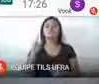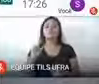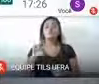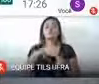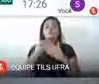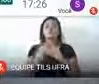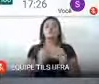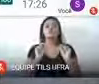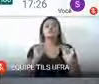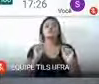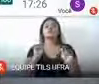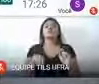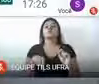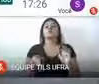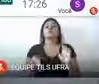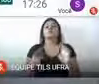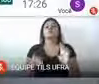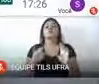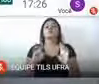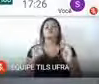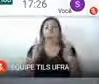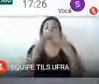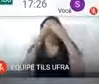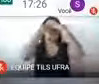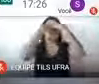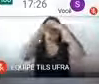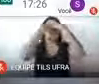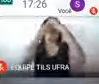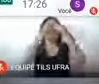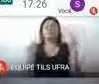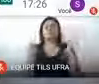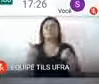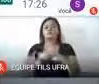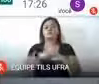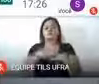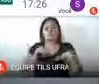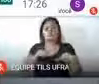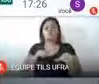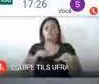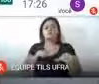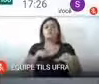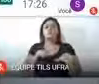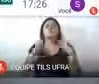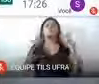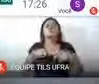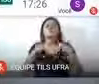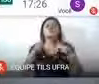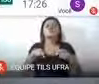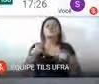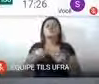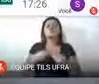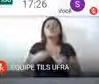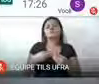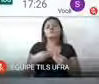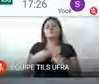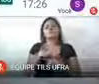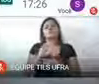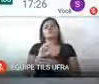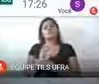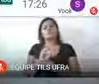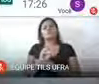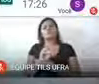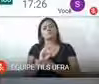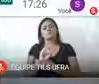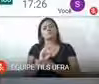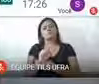matriz africana, Umbanda, Candomblé e Nanagô, no município de Oiapoque, que responde pela federação